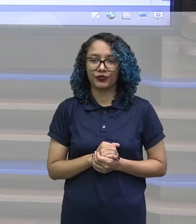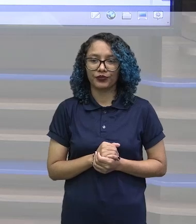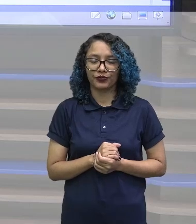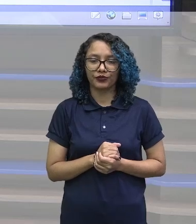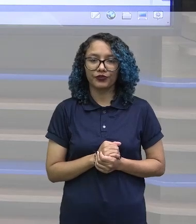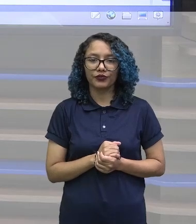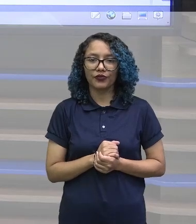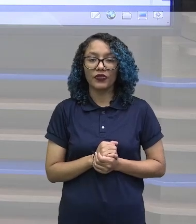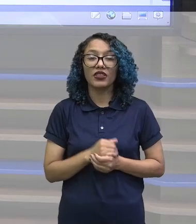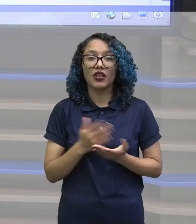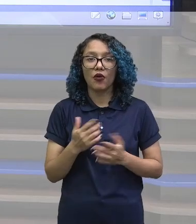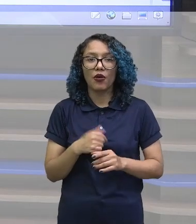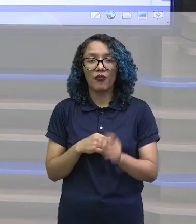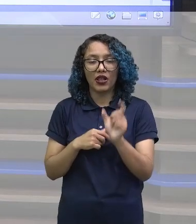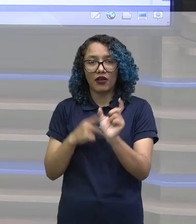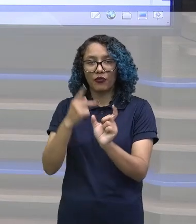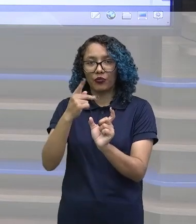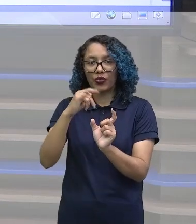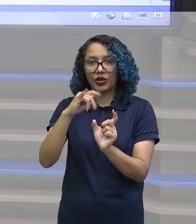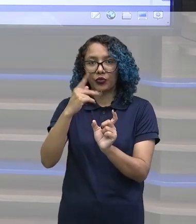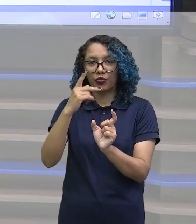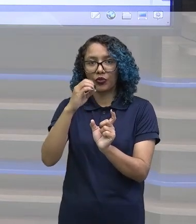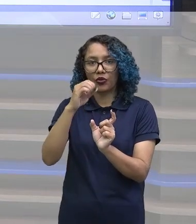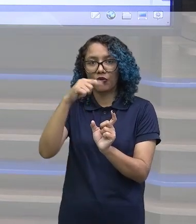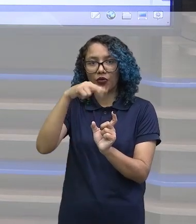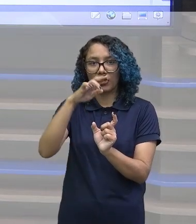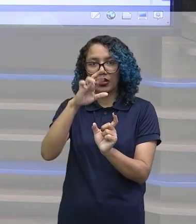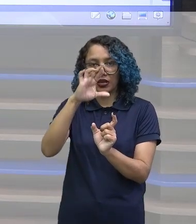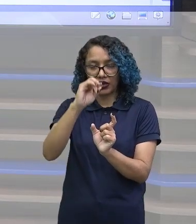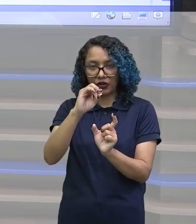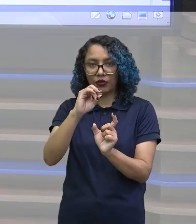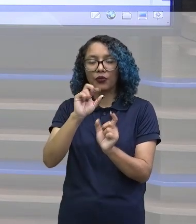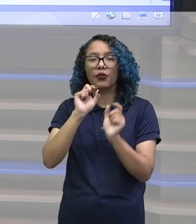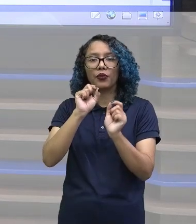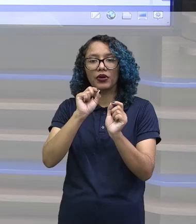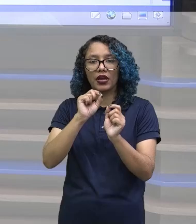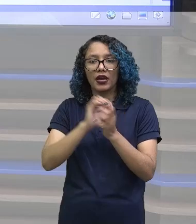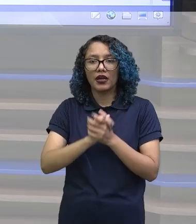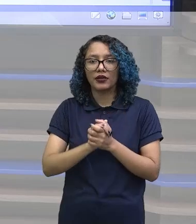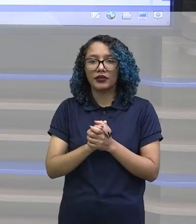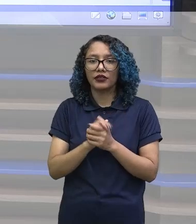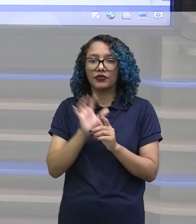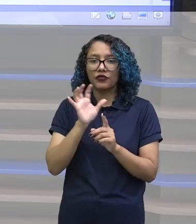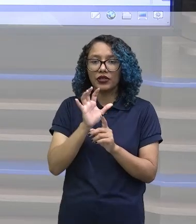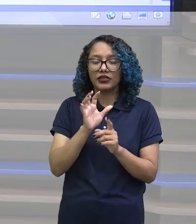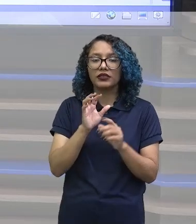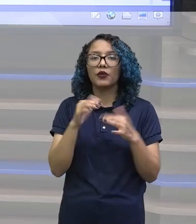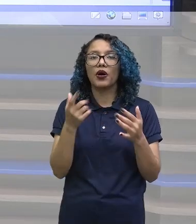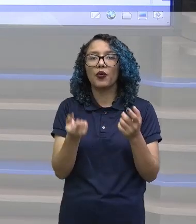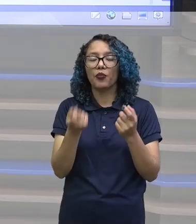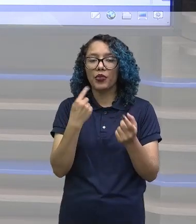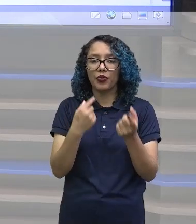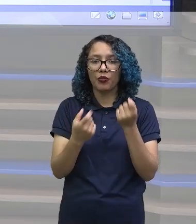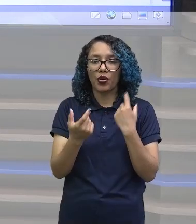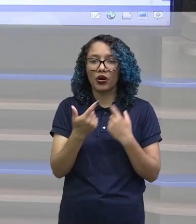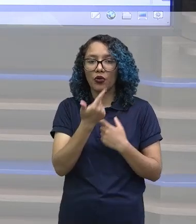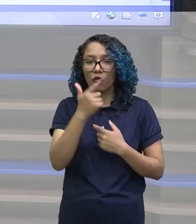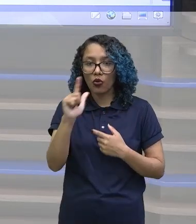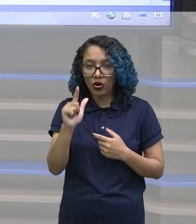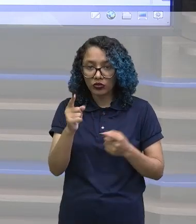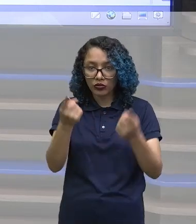palavra pipoqueiro, vem de qual palavra? Da palavra pipoca, né? Do padeiro vem do pão, da palavra